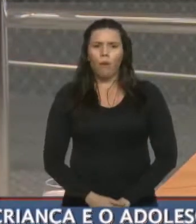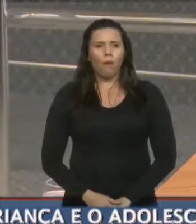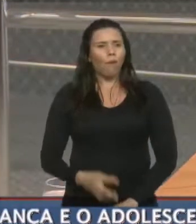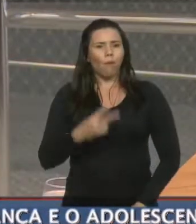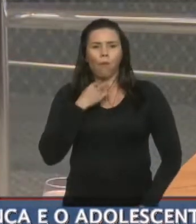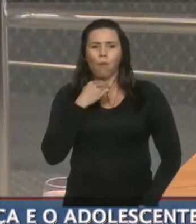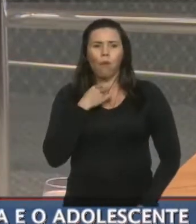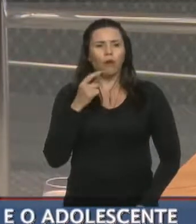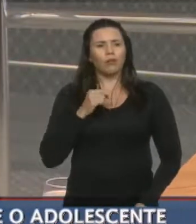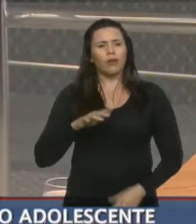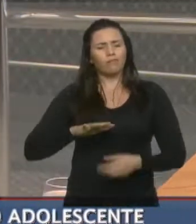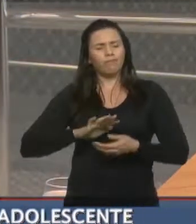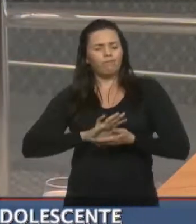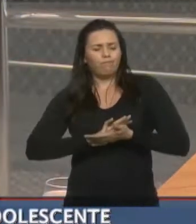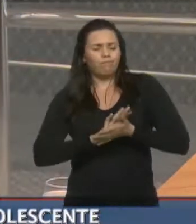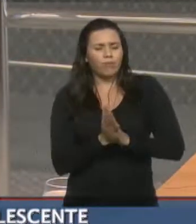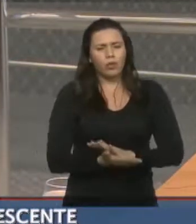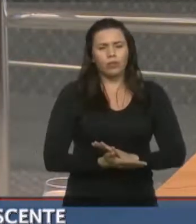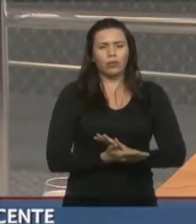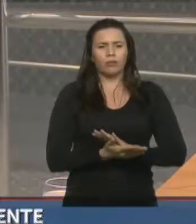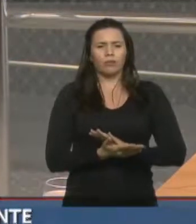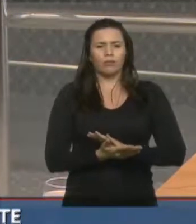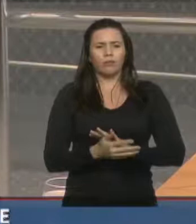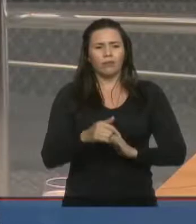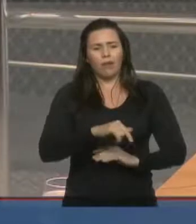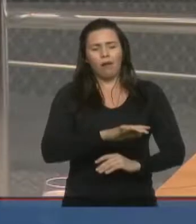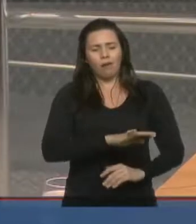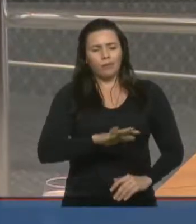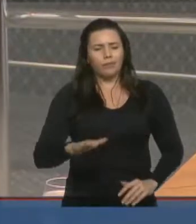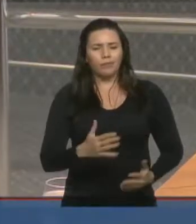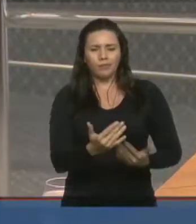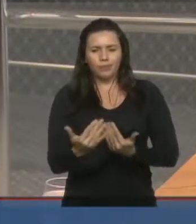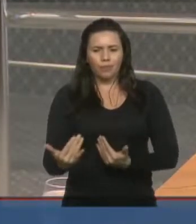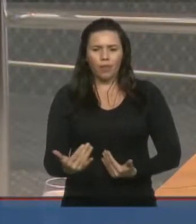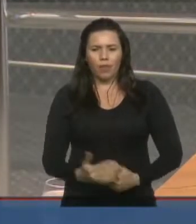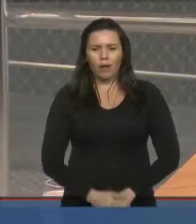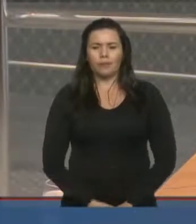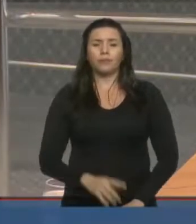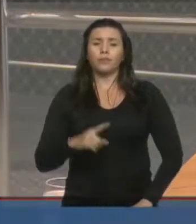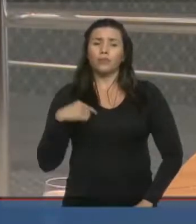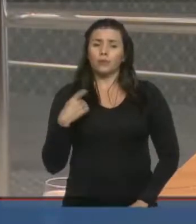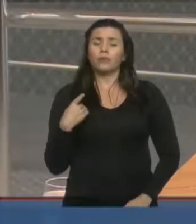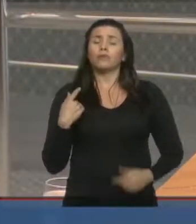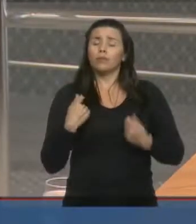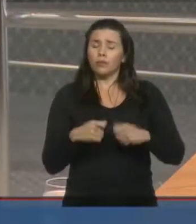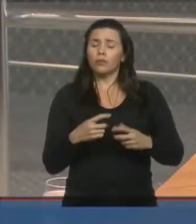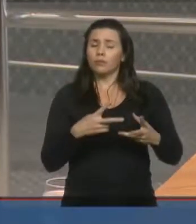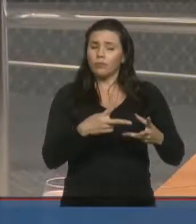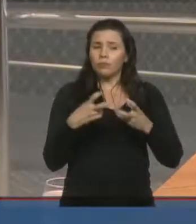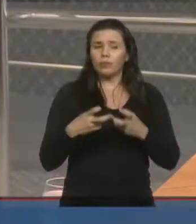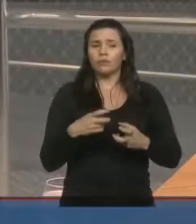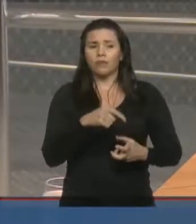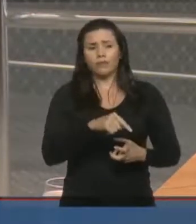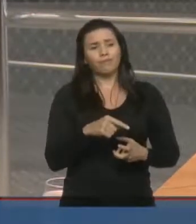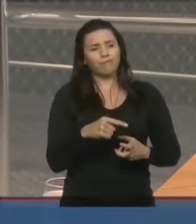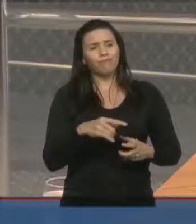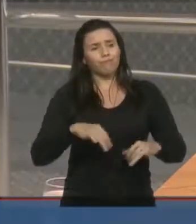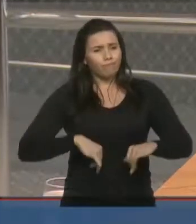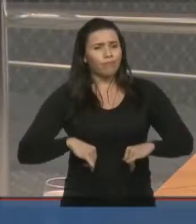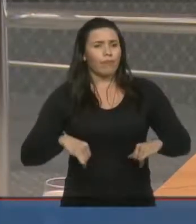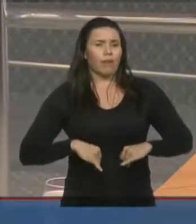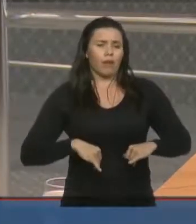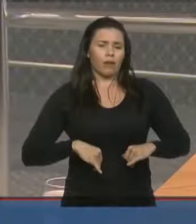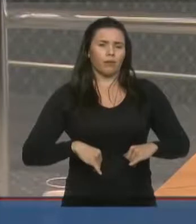penal. A dignidade da criança vitimizada, ela tem que ser observada. E no Maranhão, de forma pioneira e